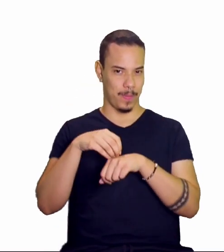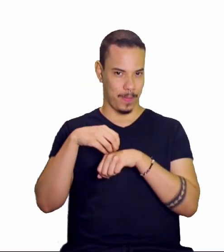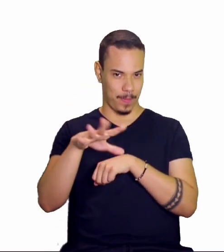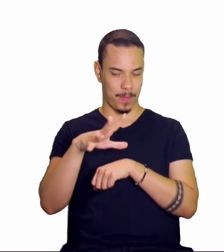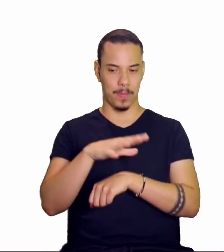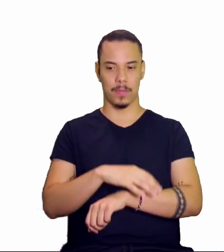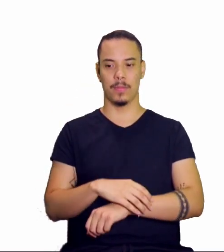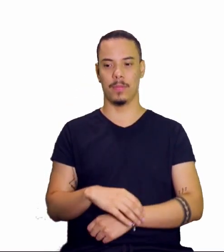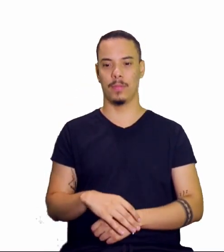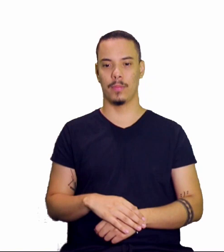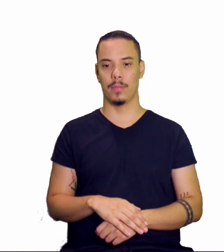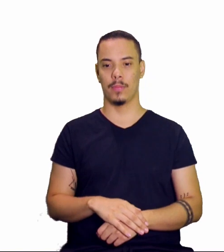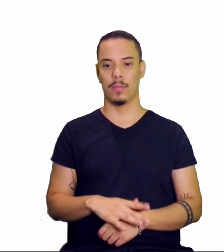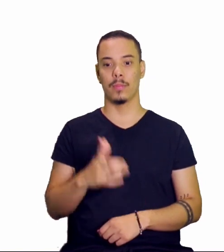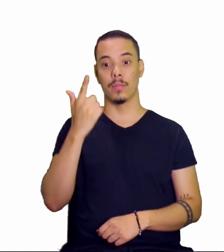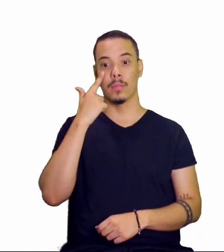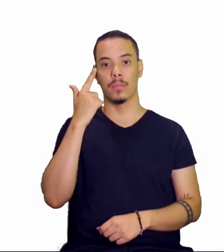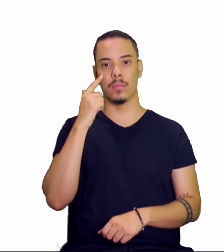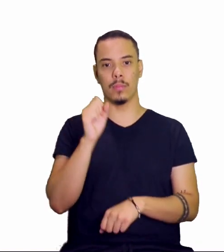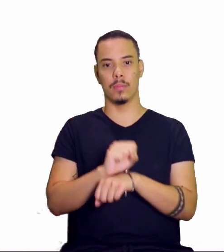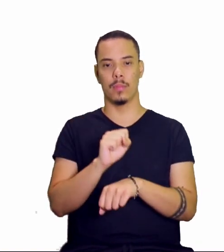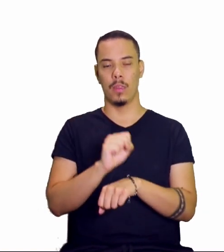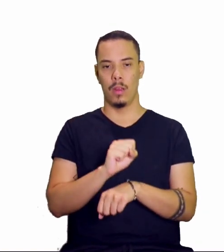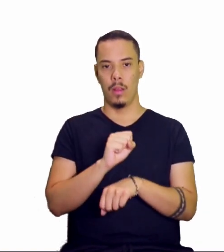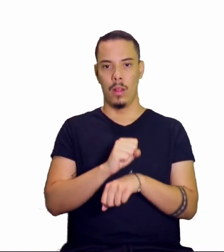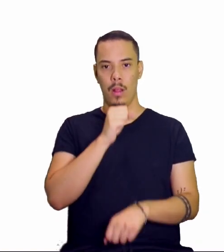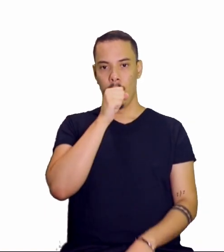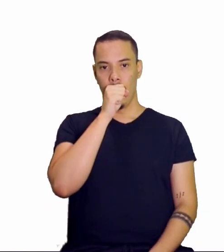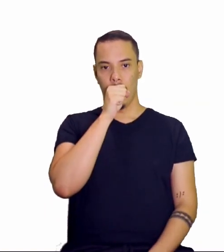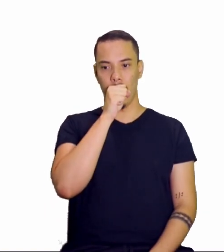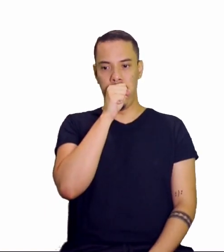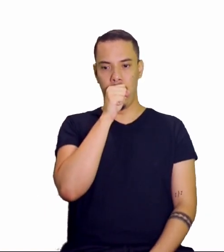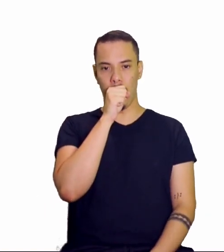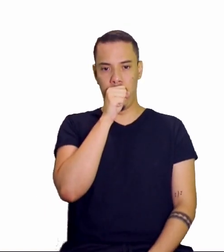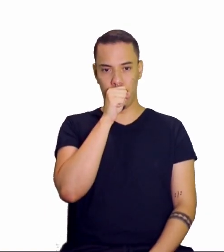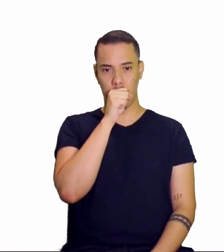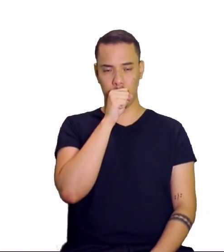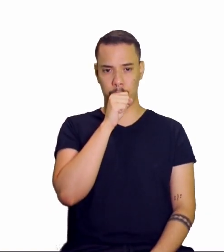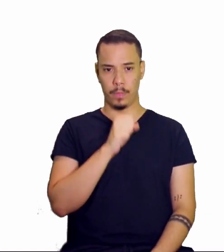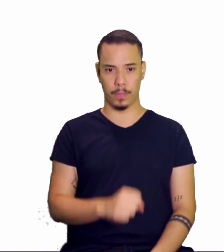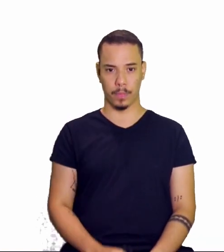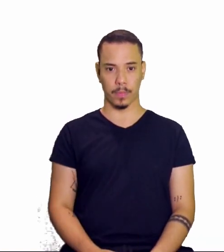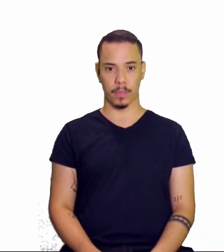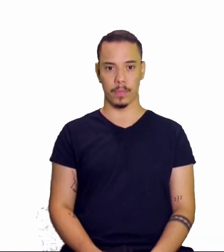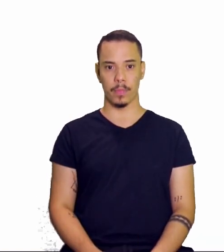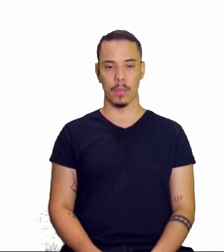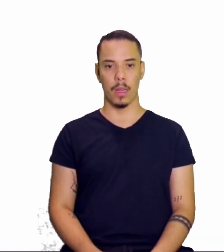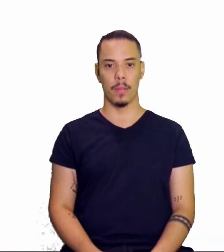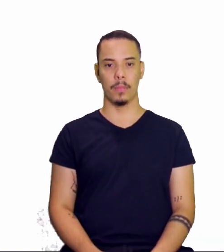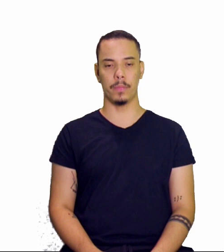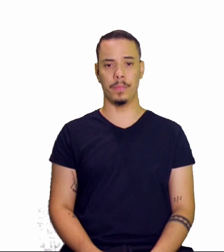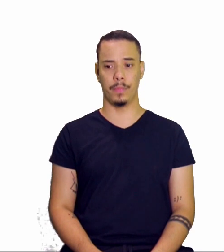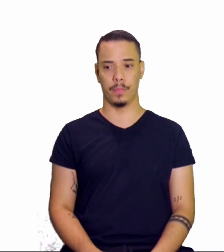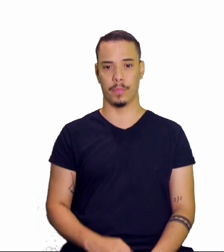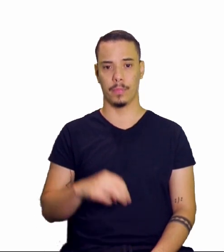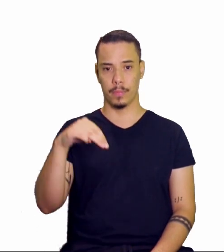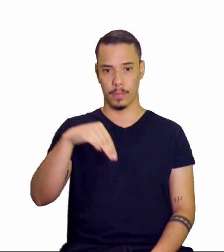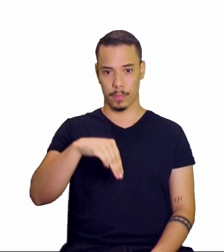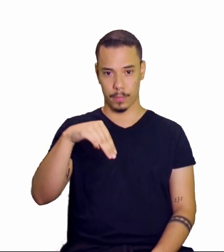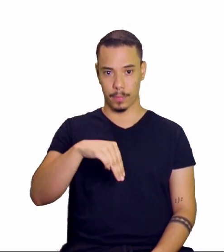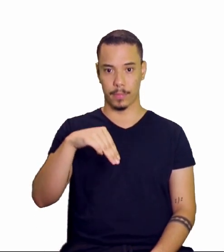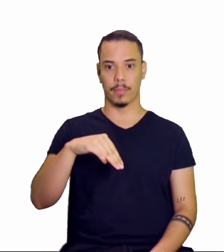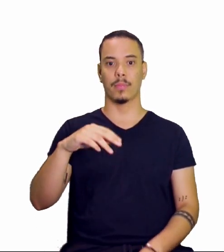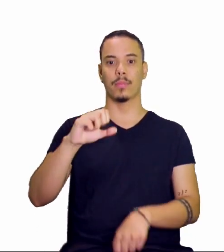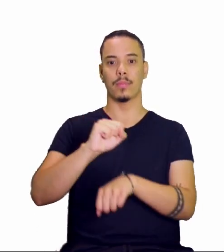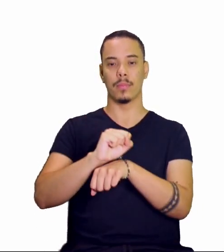né? Tomando o segundo como referência, vamos ver como é que vai ficar, então. Minuto, segundo, hora,